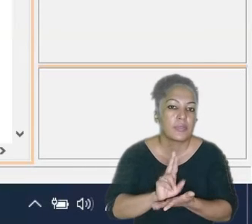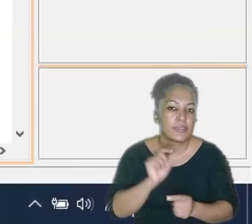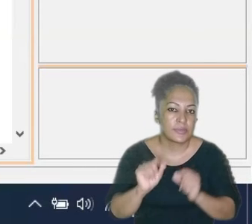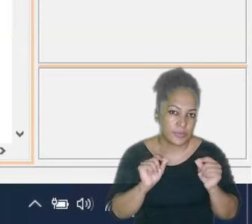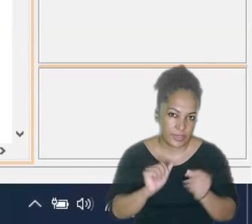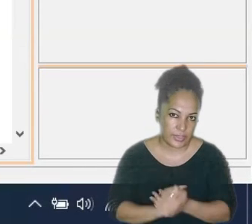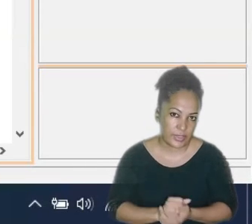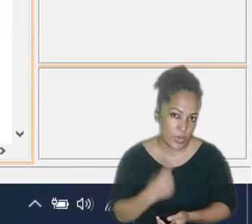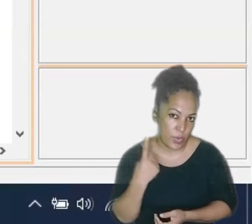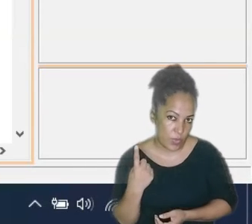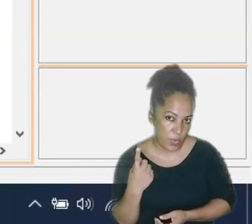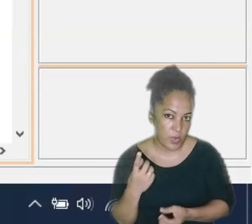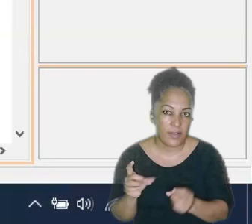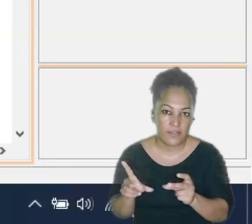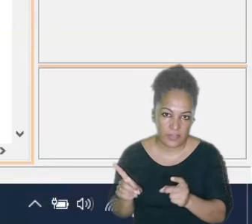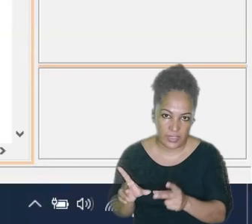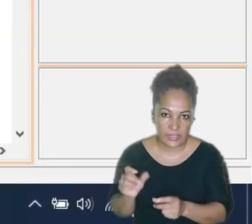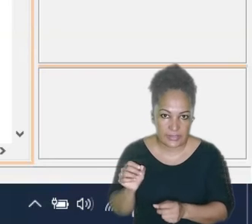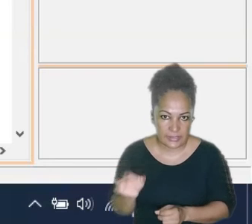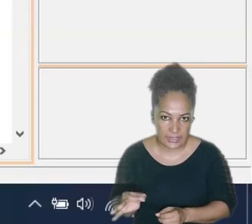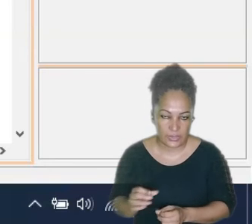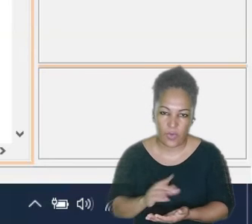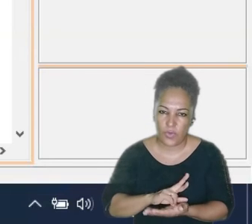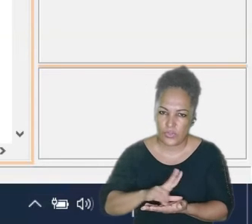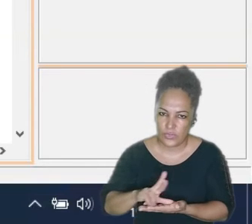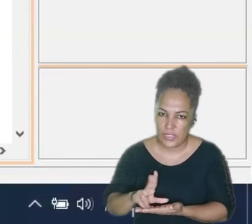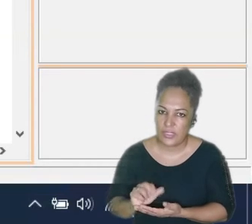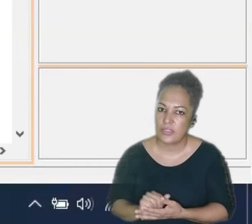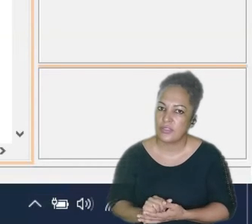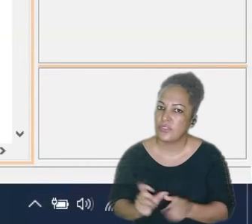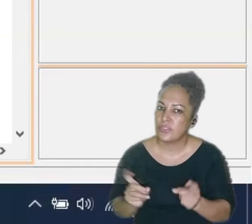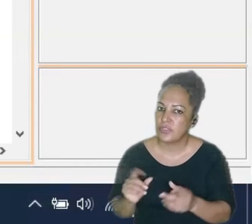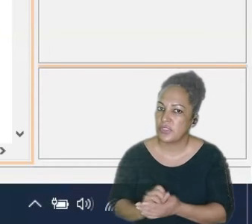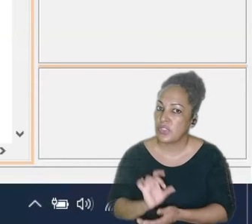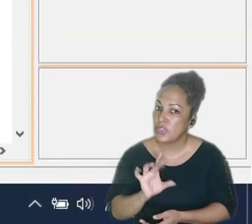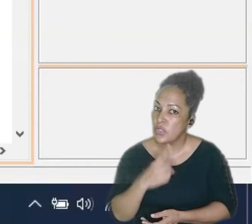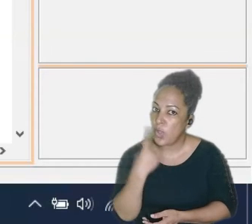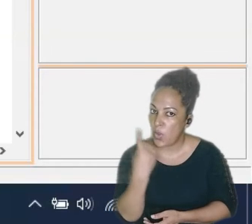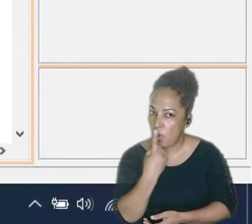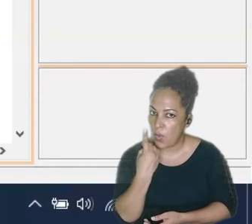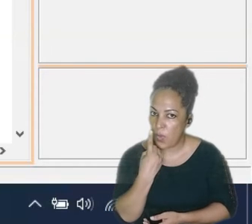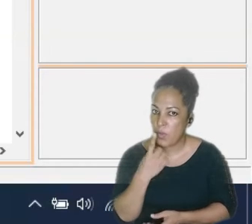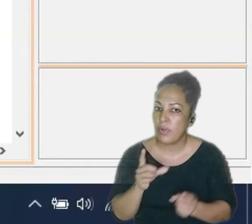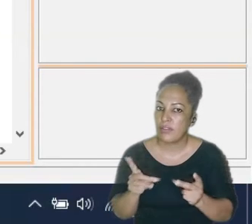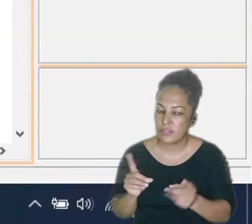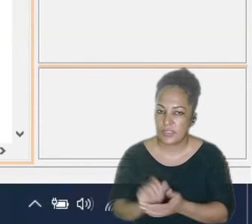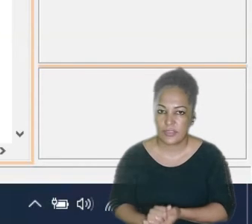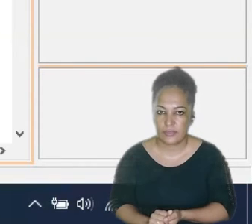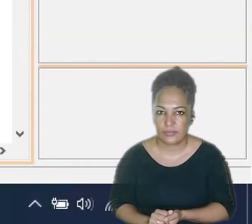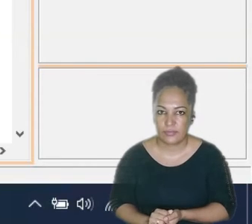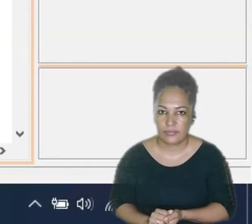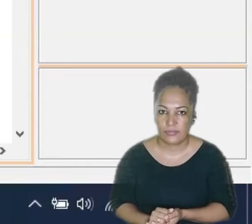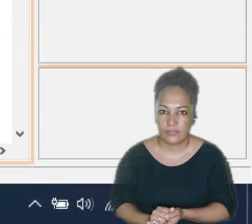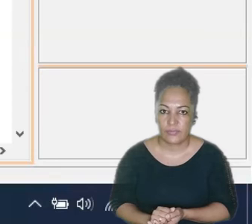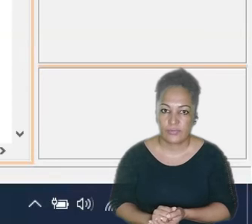certo? Está relacionada a uma venda, certo? Ou várias vendas. Eu acho que seria apenas uma